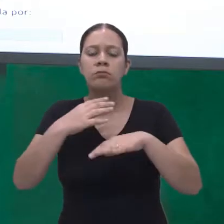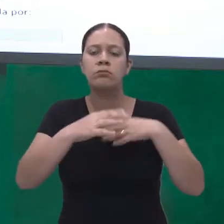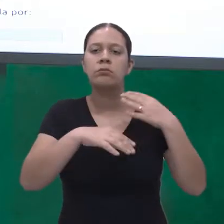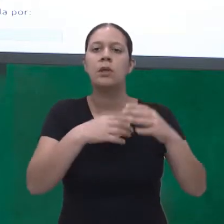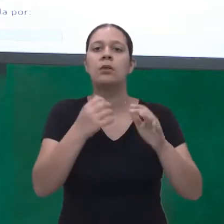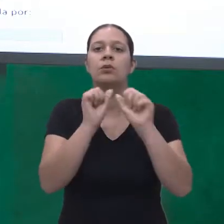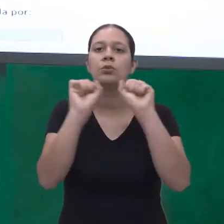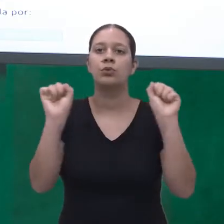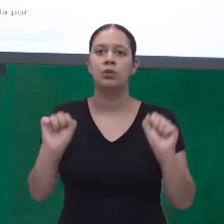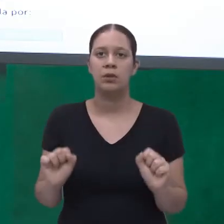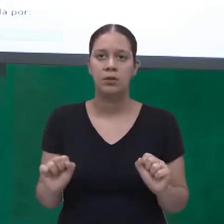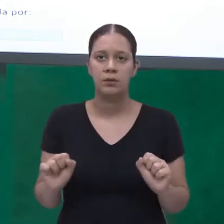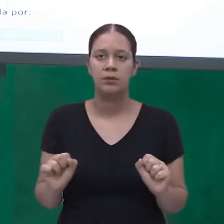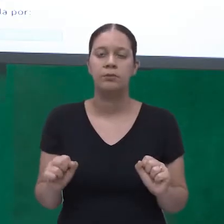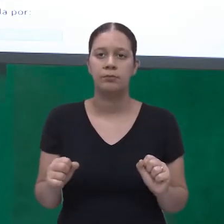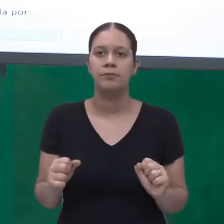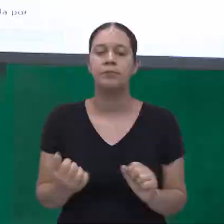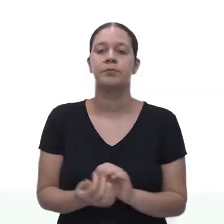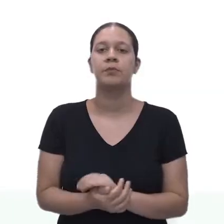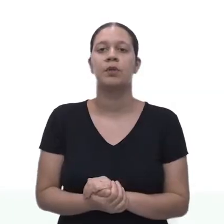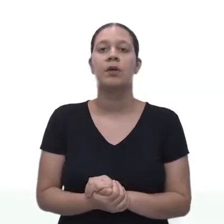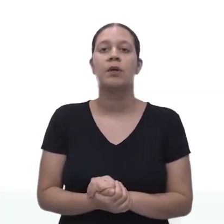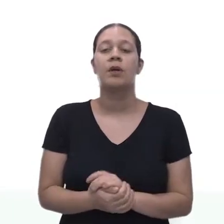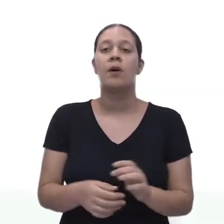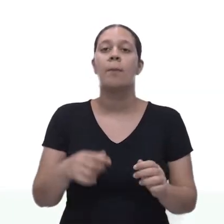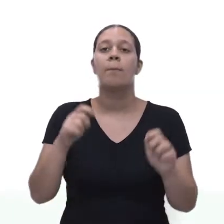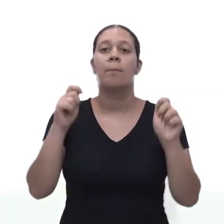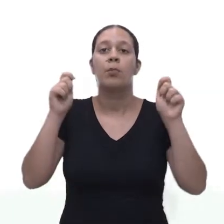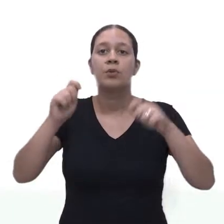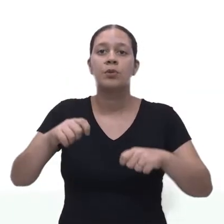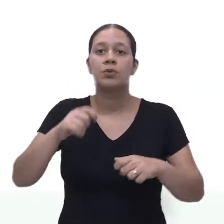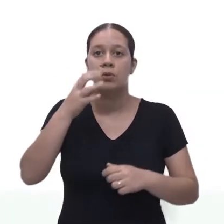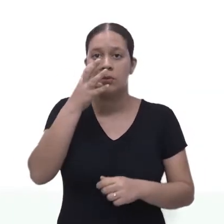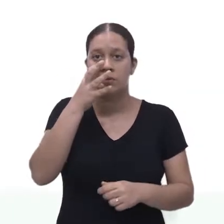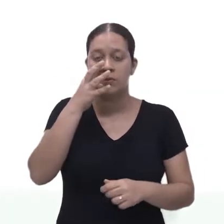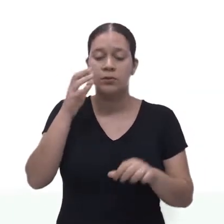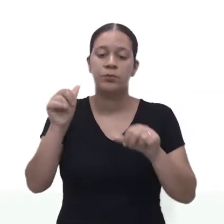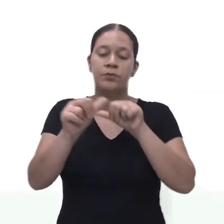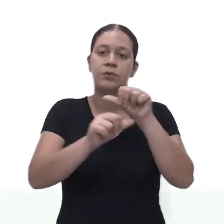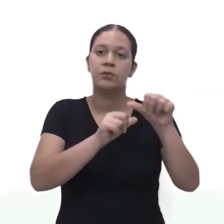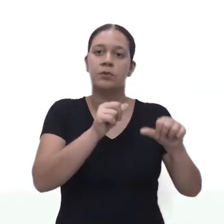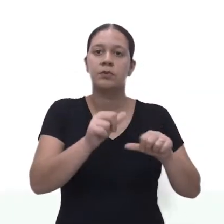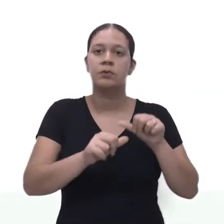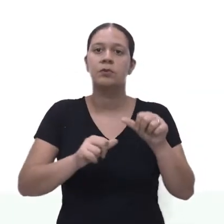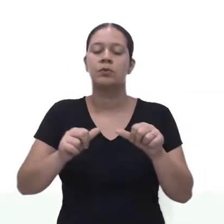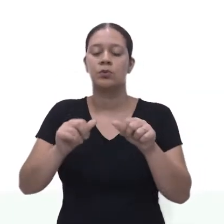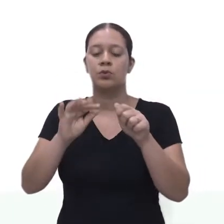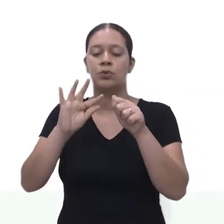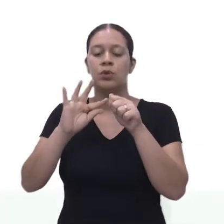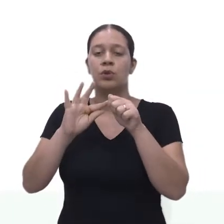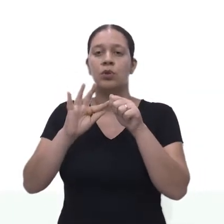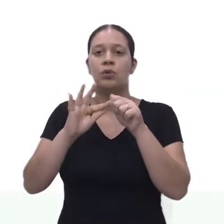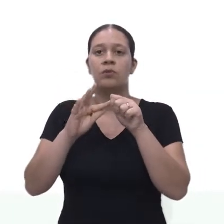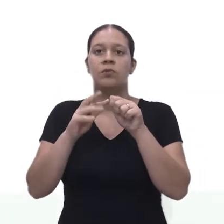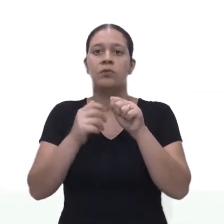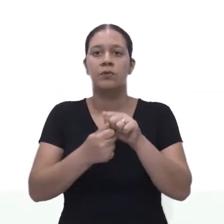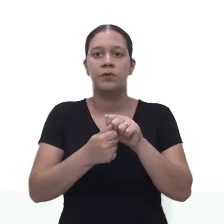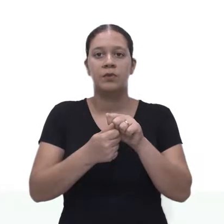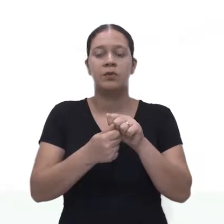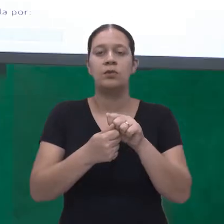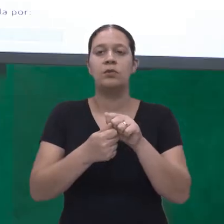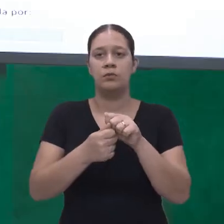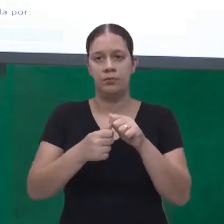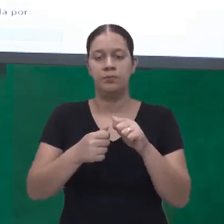de um sistema, de uma reação. Podemos observar nas mudanças de estado físicos as alterações no grau